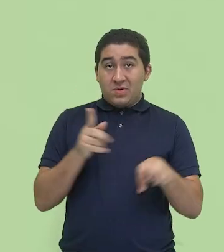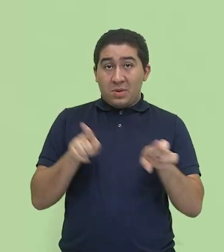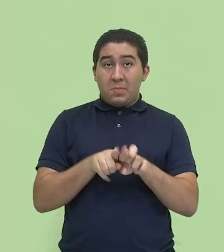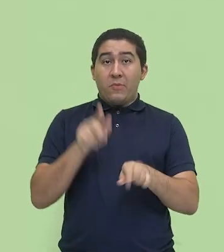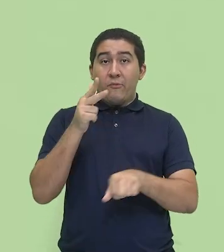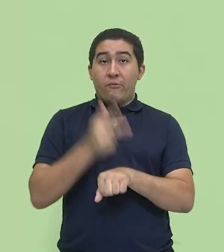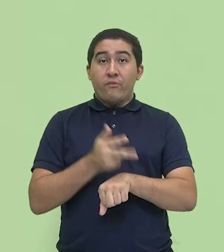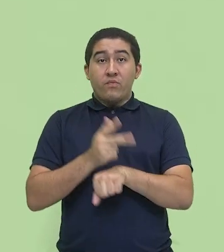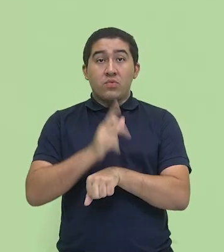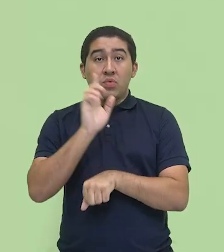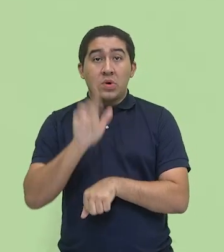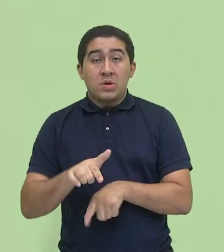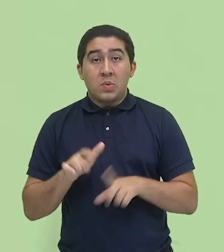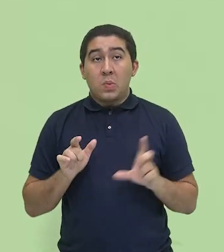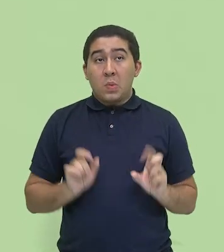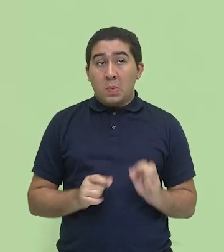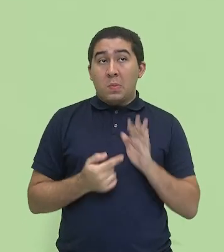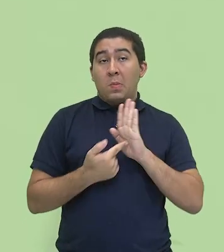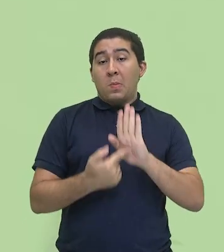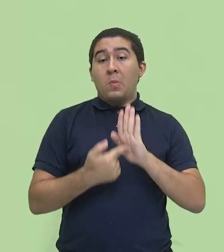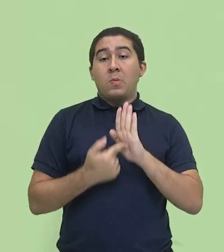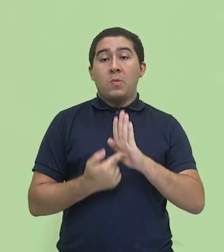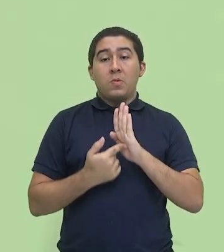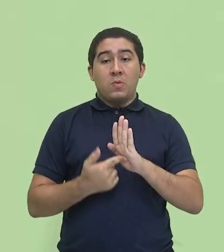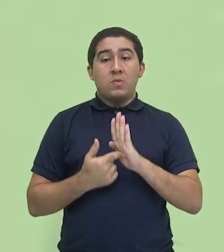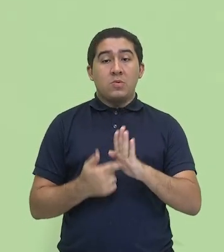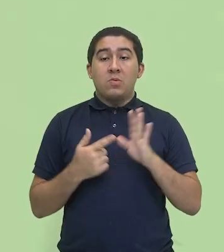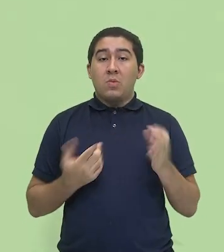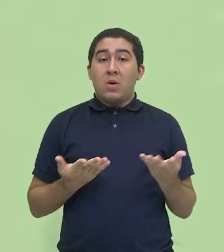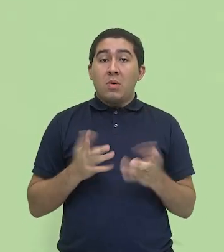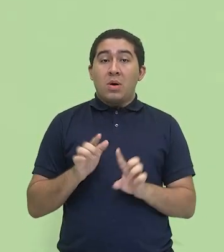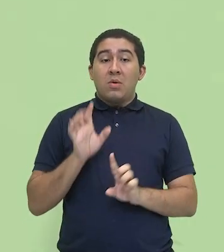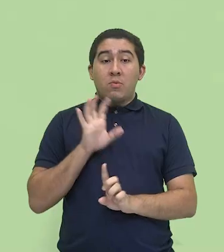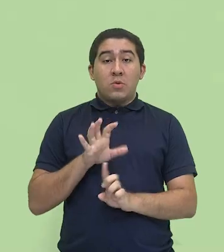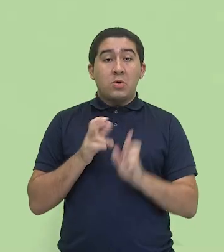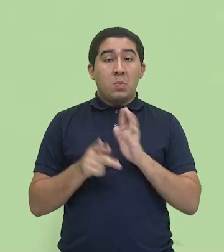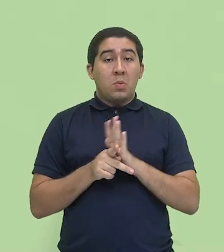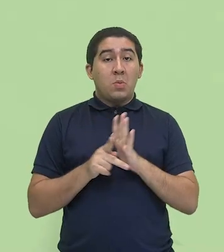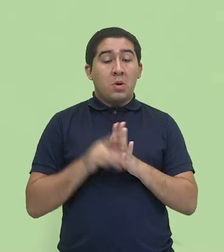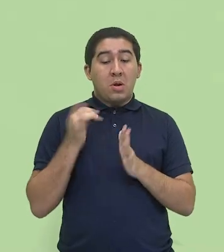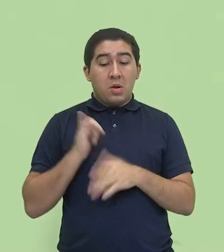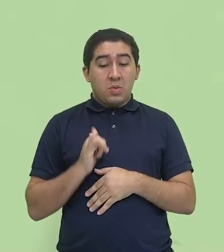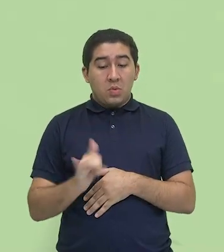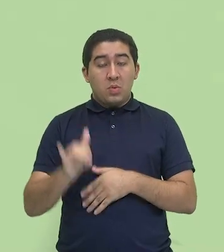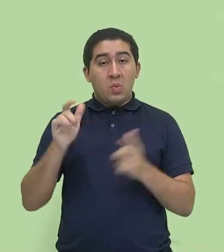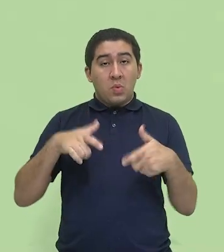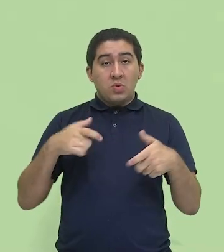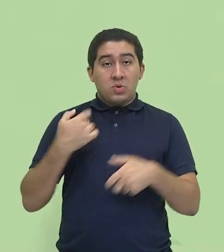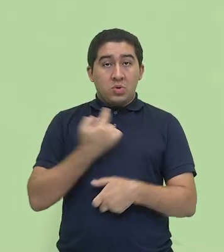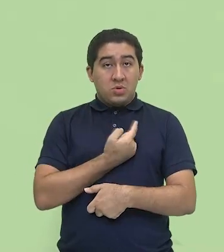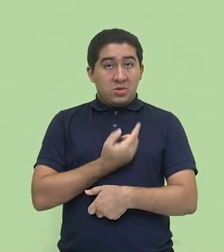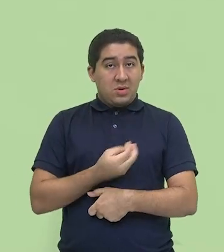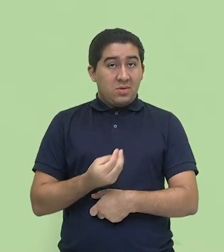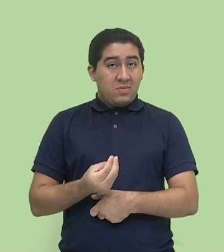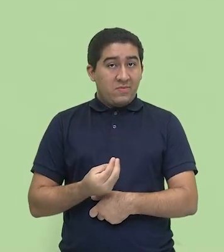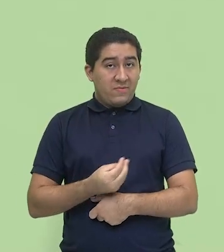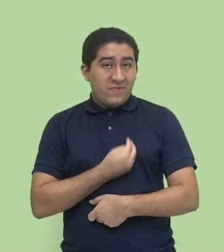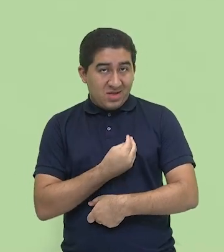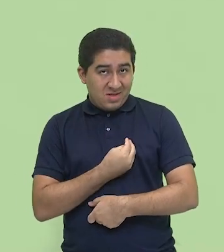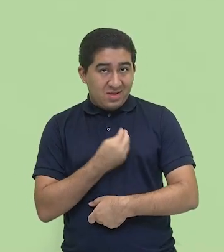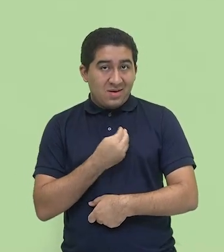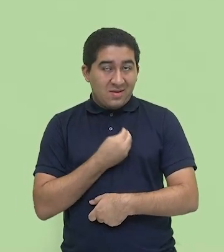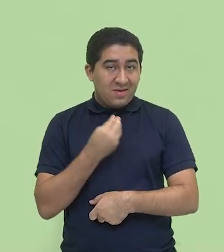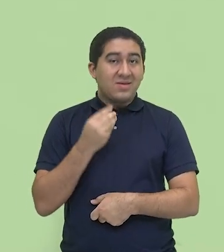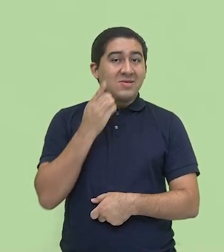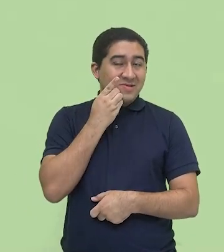Esse vídeo, ele vai mostrar, os impactos dos eletrônicos na nossa